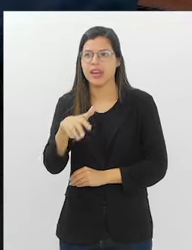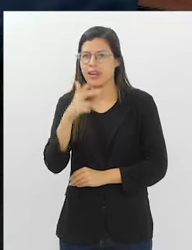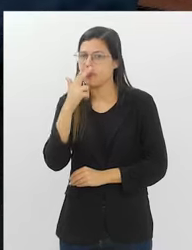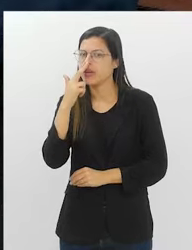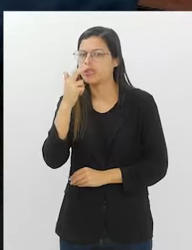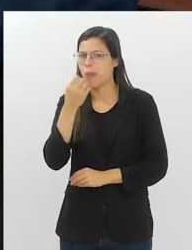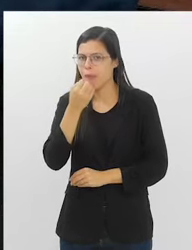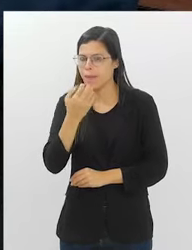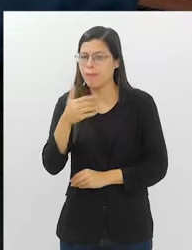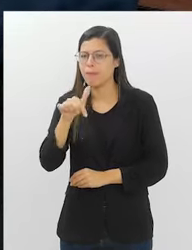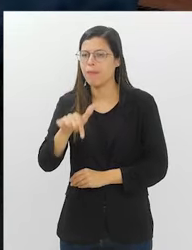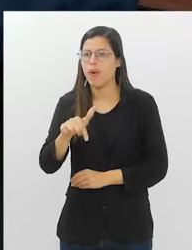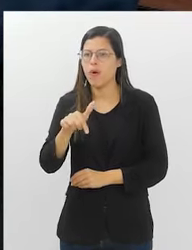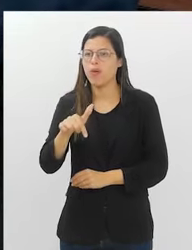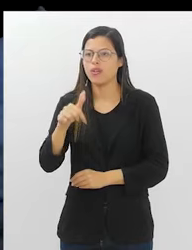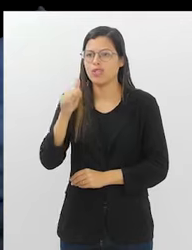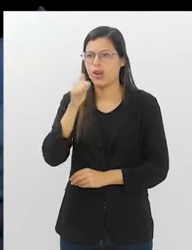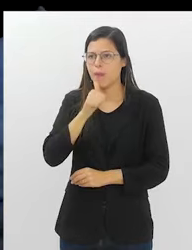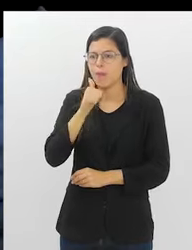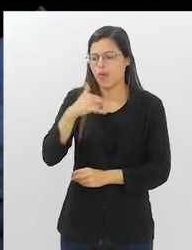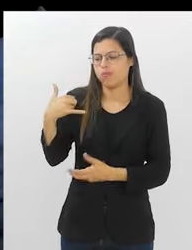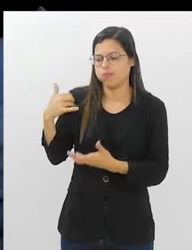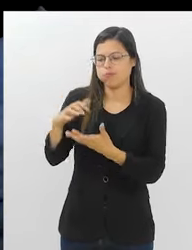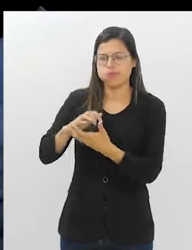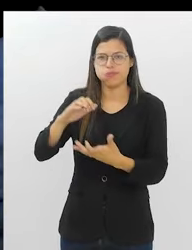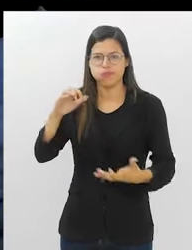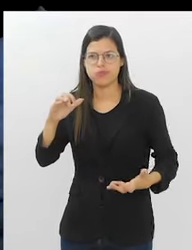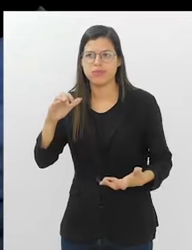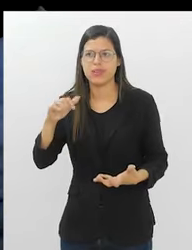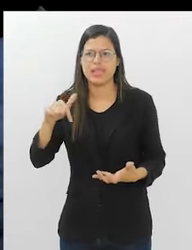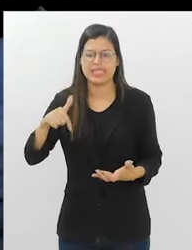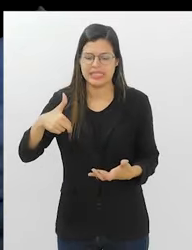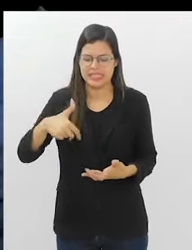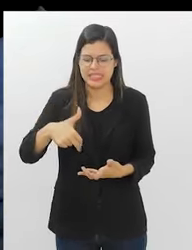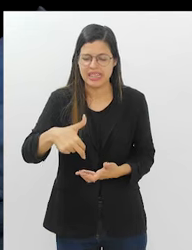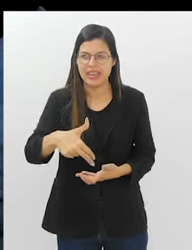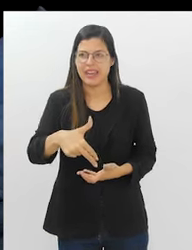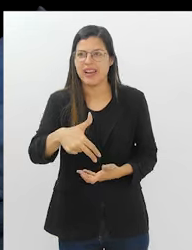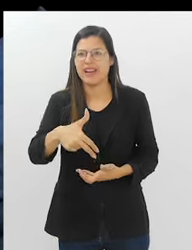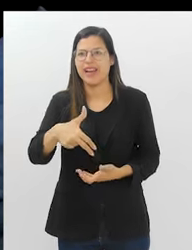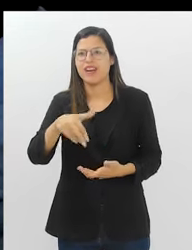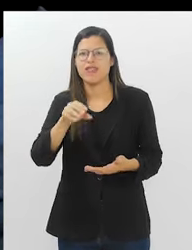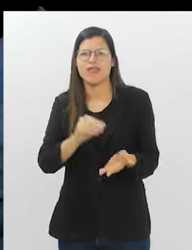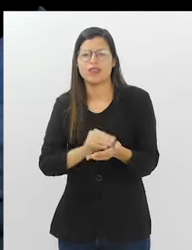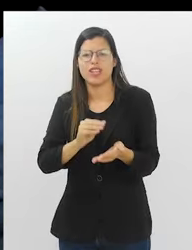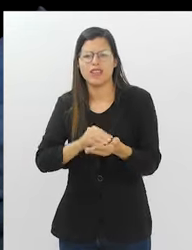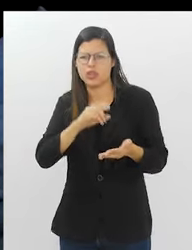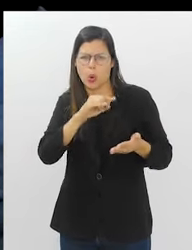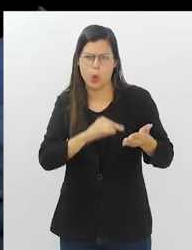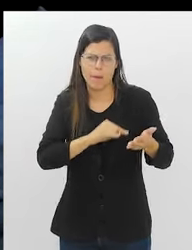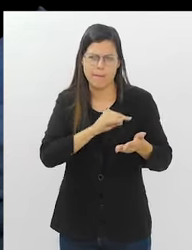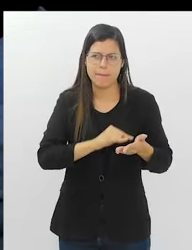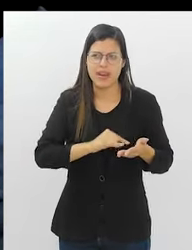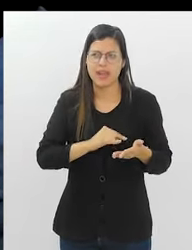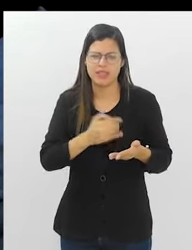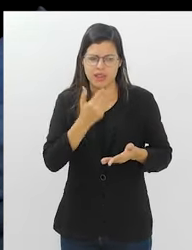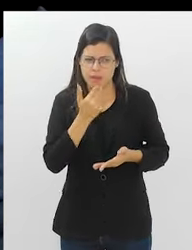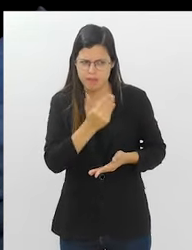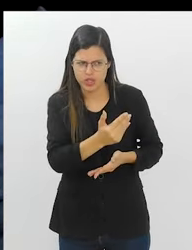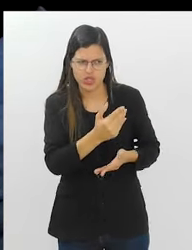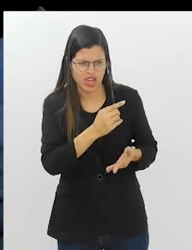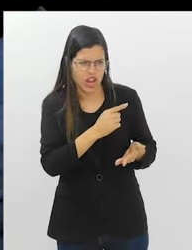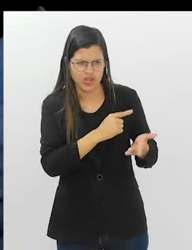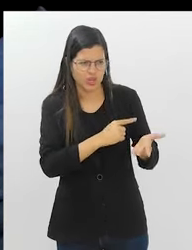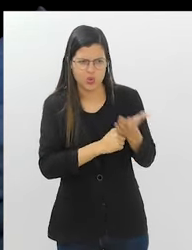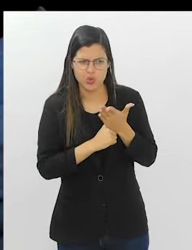feito, aí chegava aquela senhorinha lá para cuidar da pensão dela, faltava um documento, uma coisa, ela não te pedia